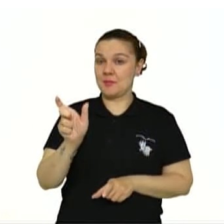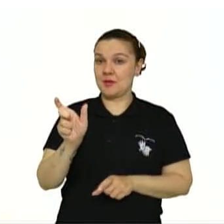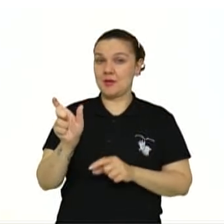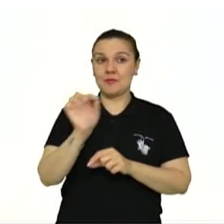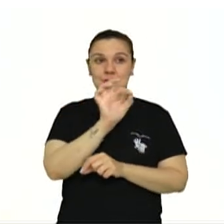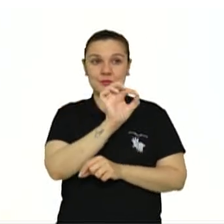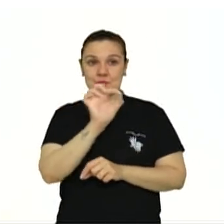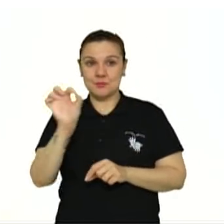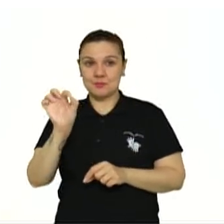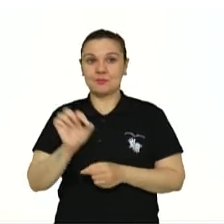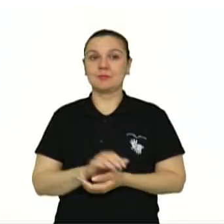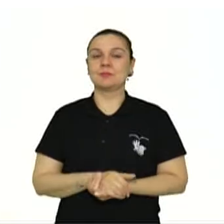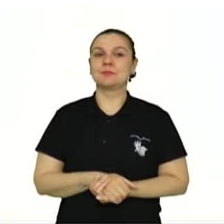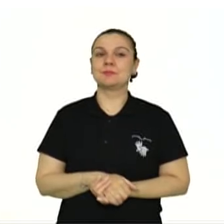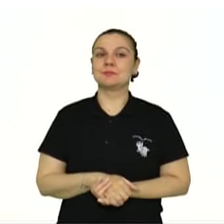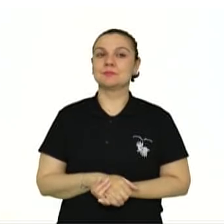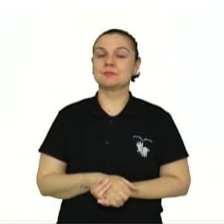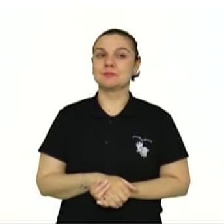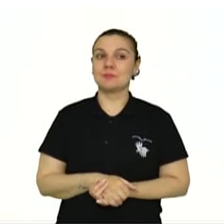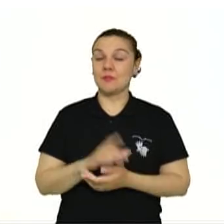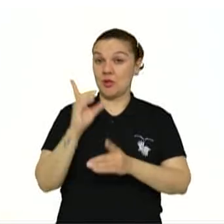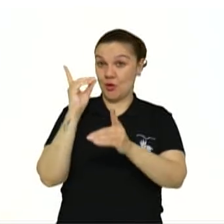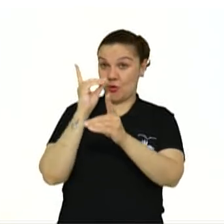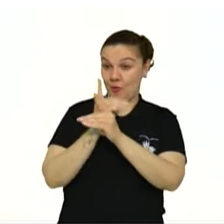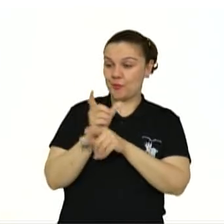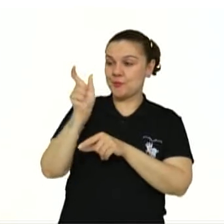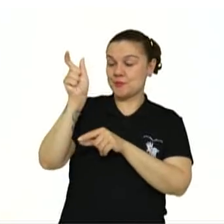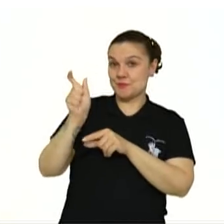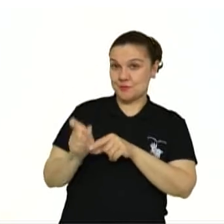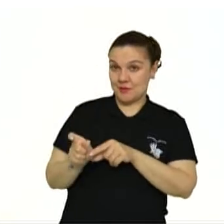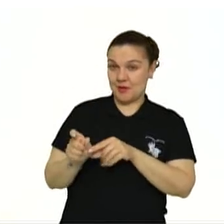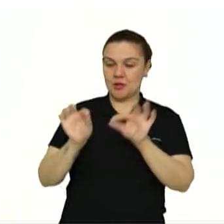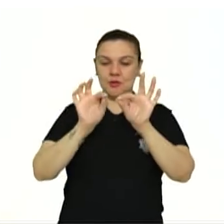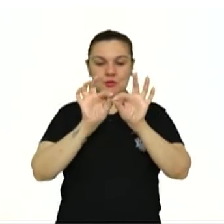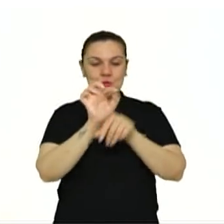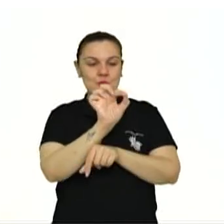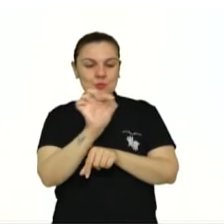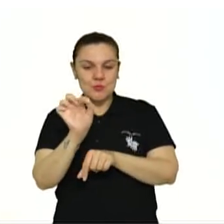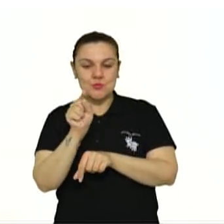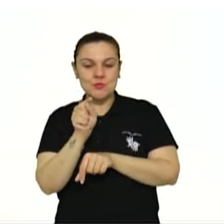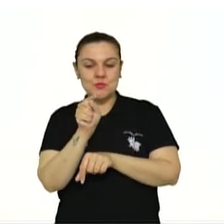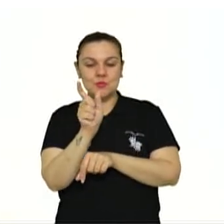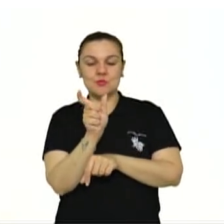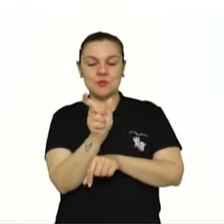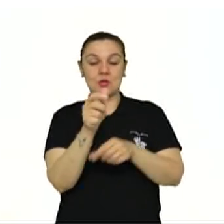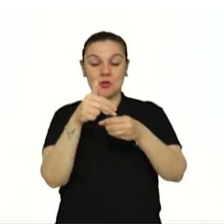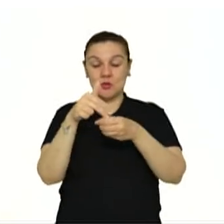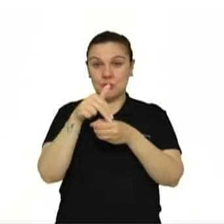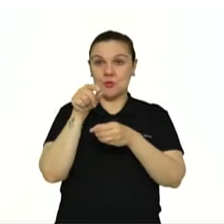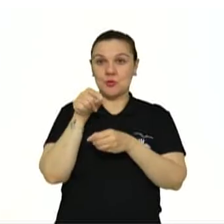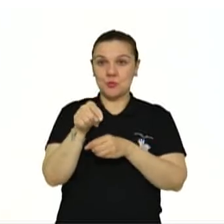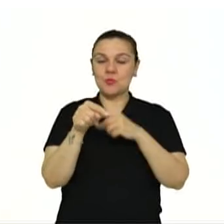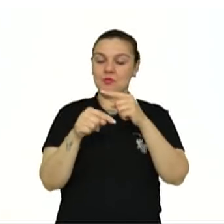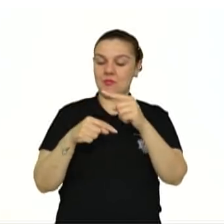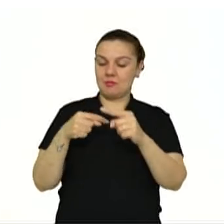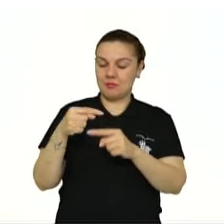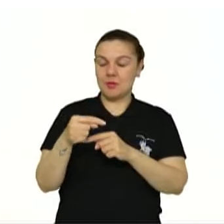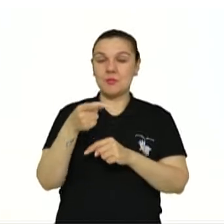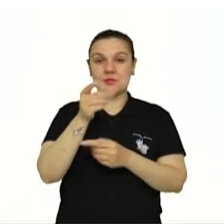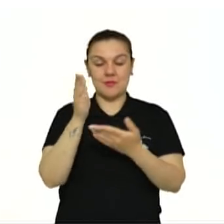né, que você vai sublinhar. Então, localiza o sujeito, sublinha qual é o núcleo e, em